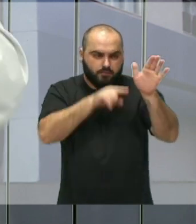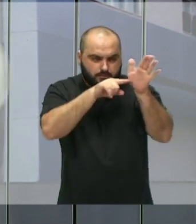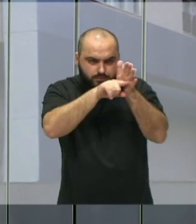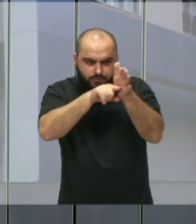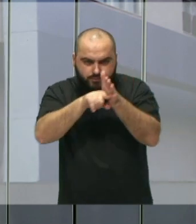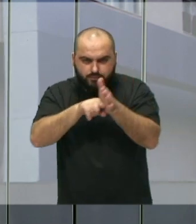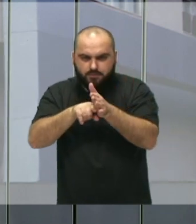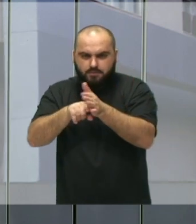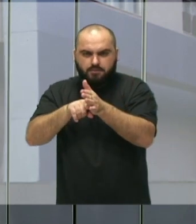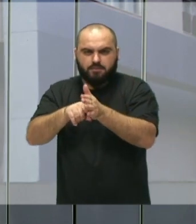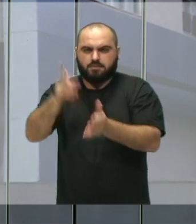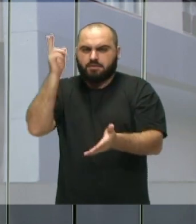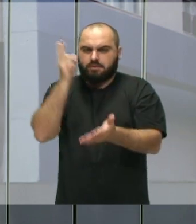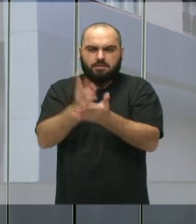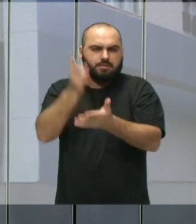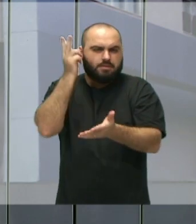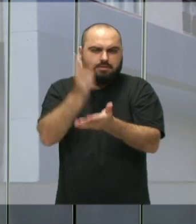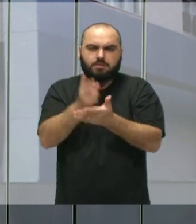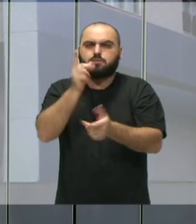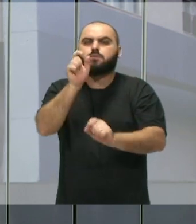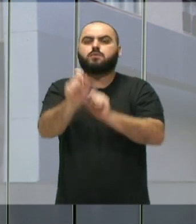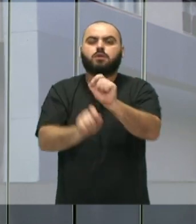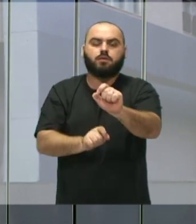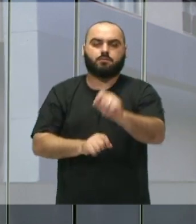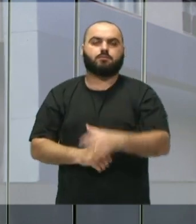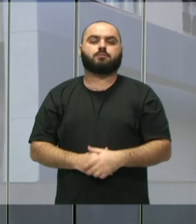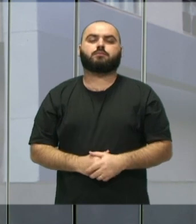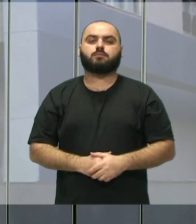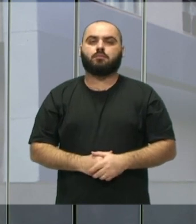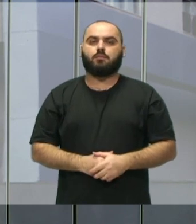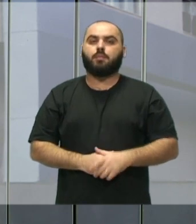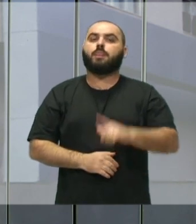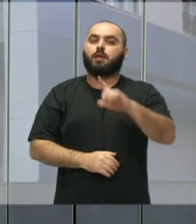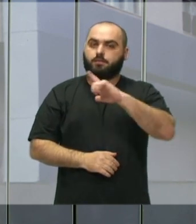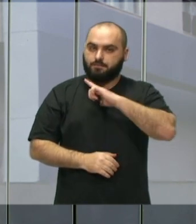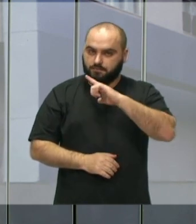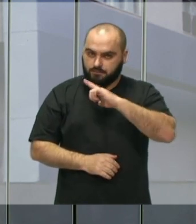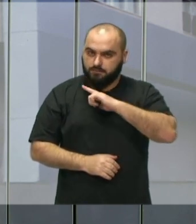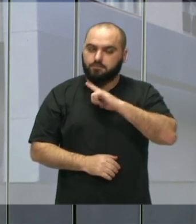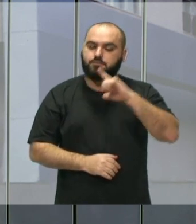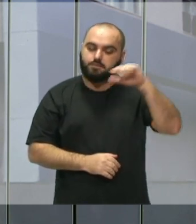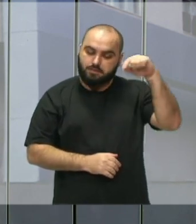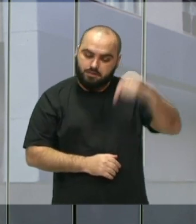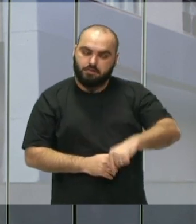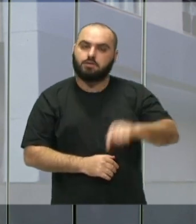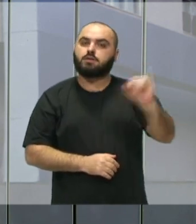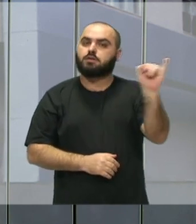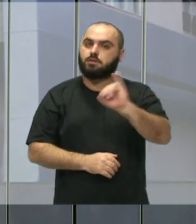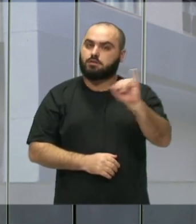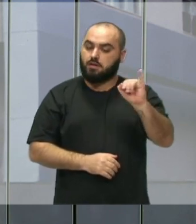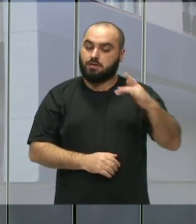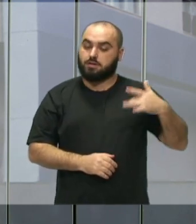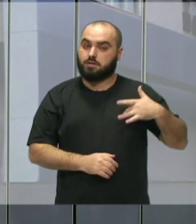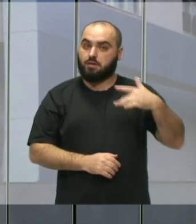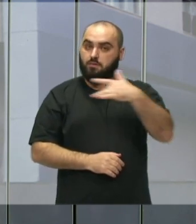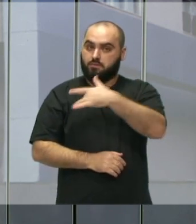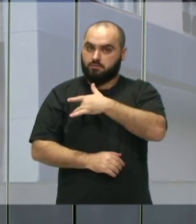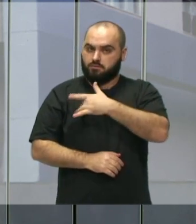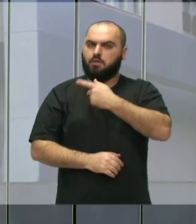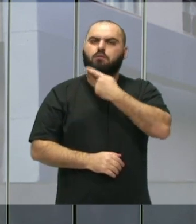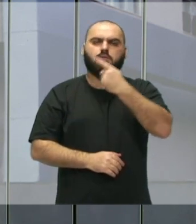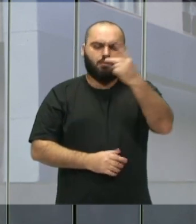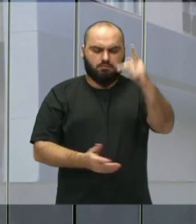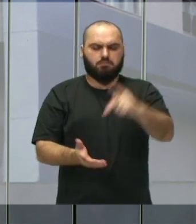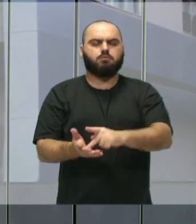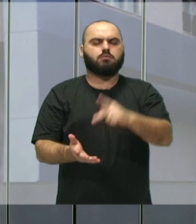de forma inconteste que nós tivemos em Itajaí, na saúde pública, eu afirmo isso